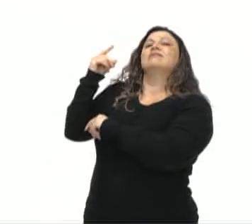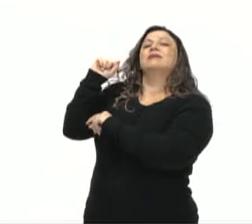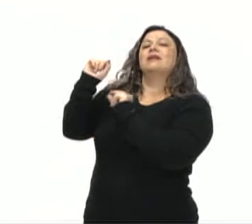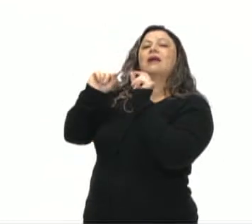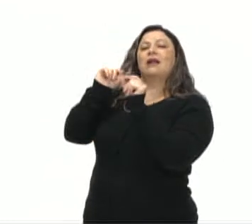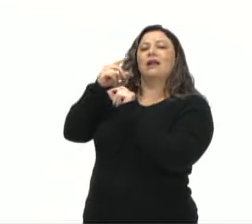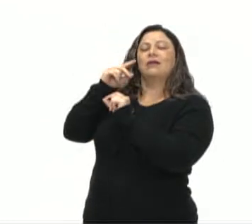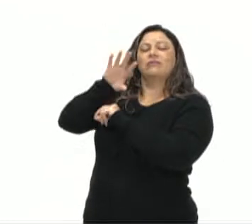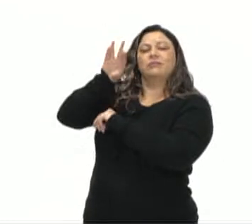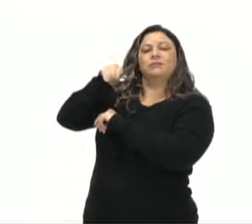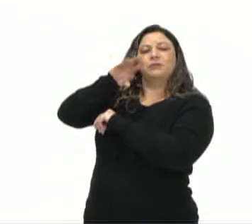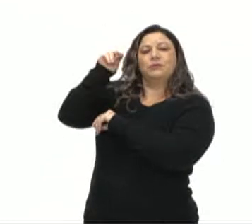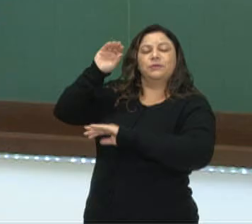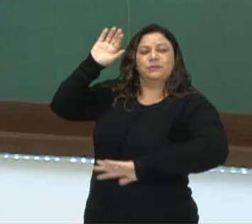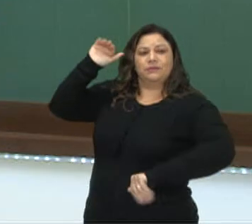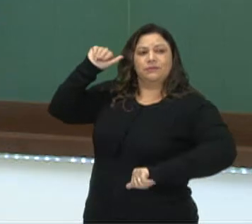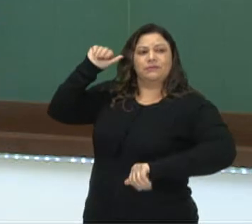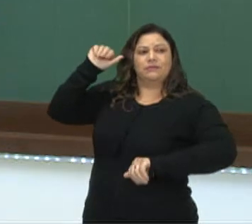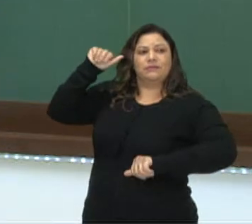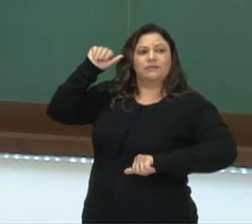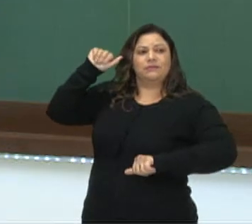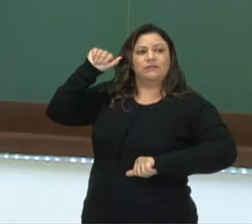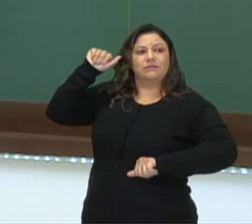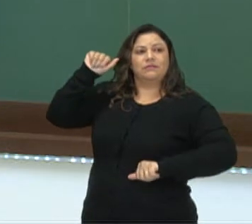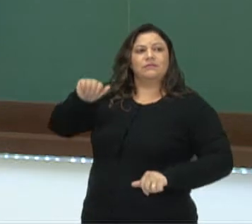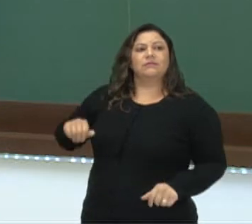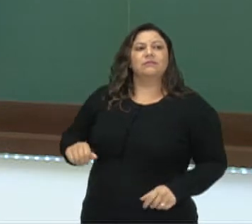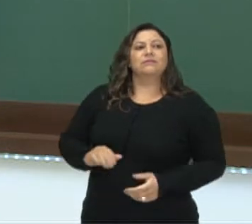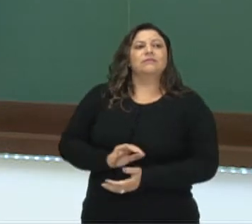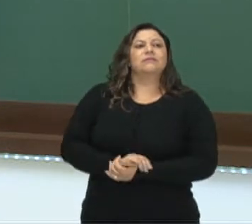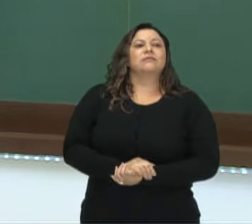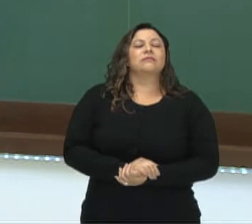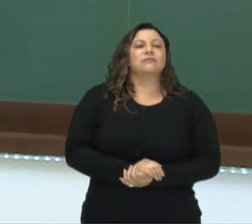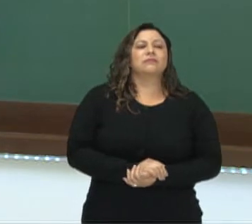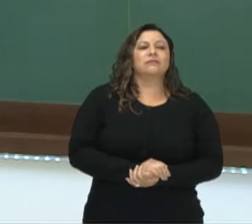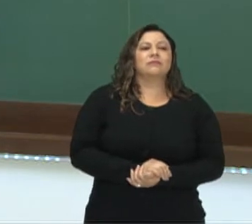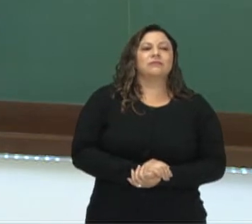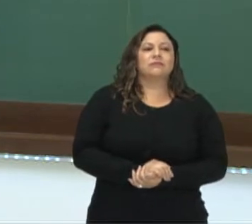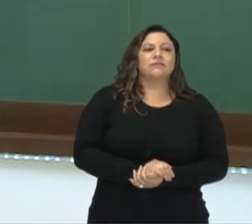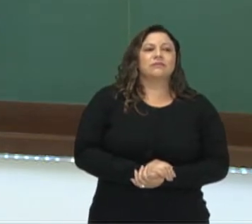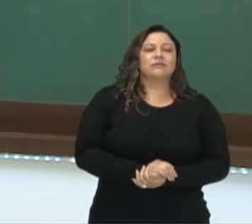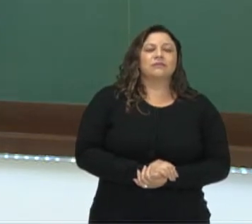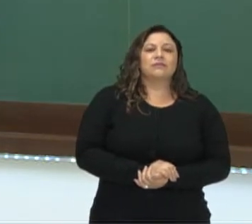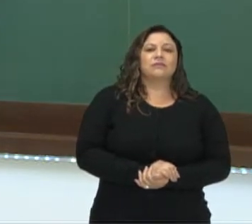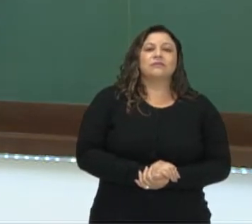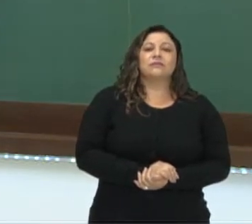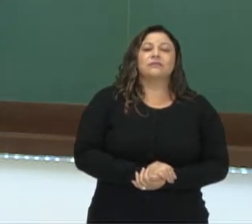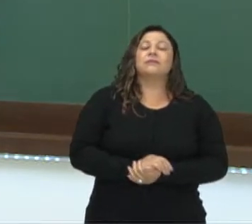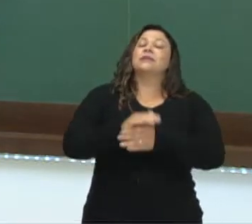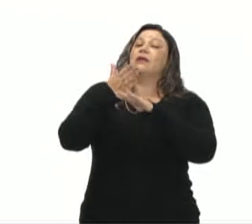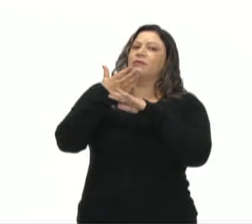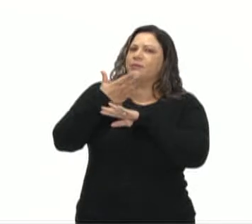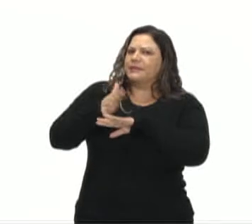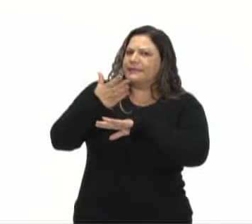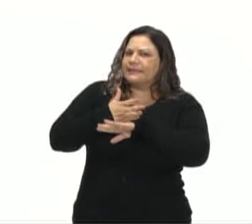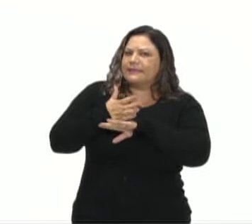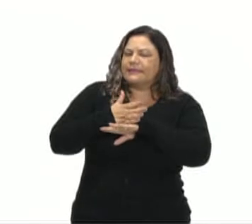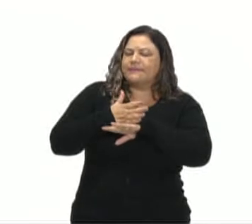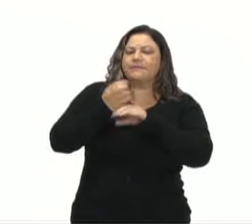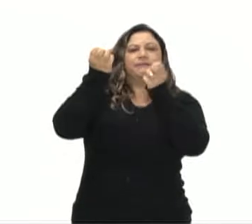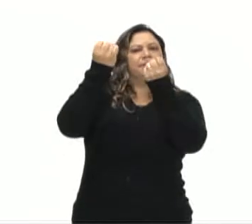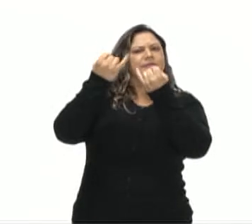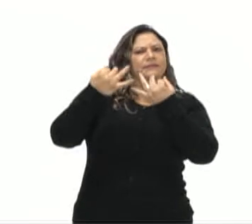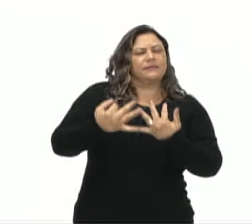com esconderlos. A pergunta é, né, na verdade, vamos a praticar. Justifique o uso